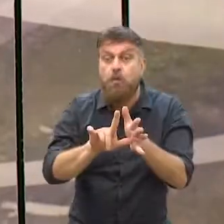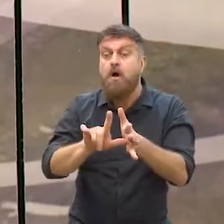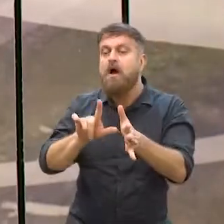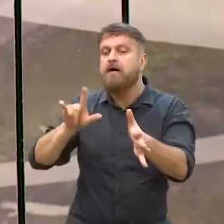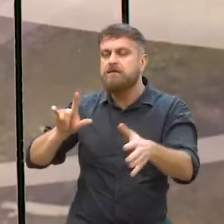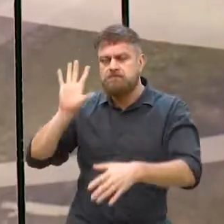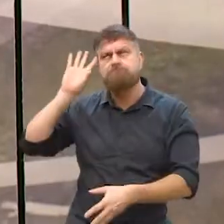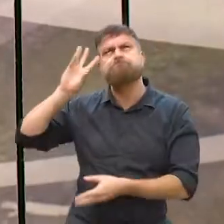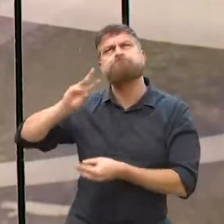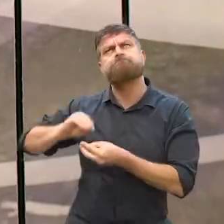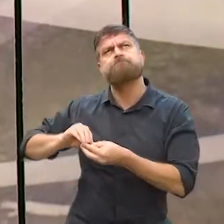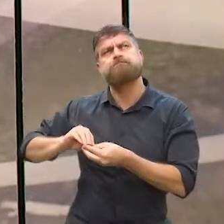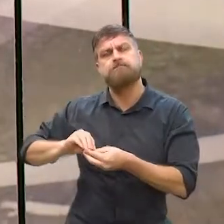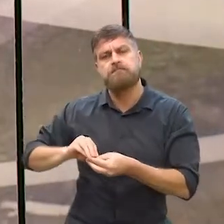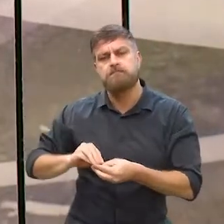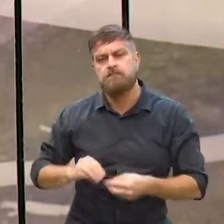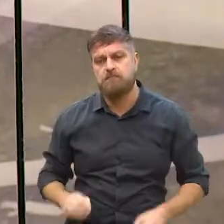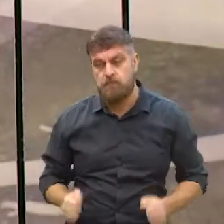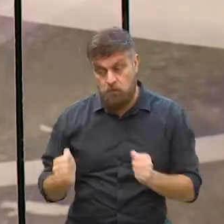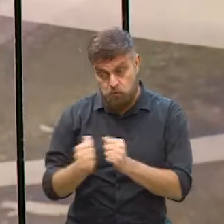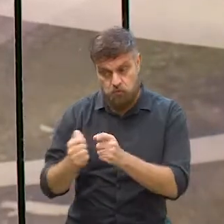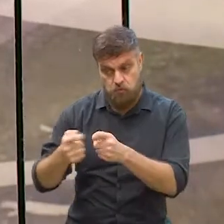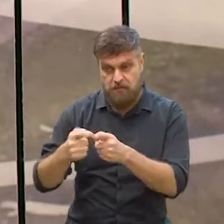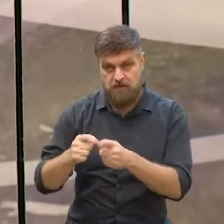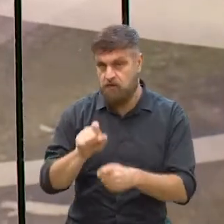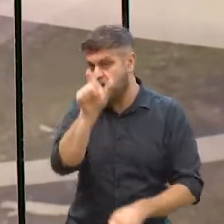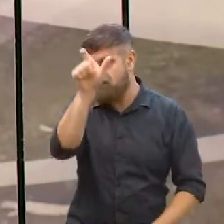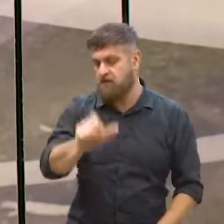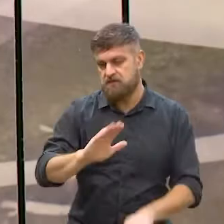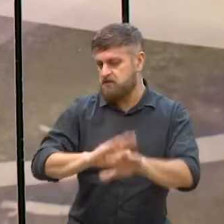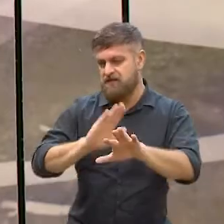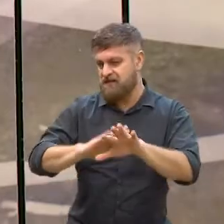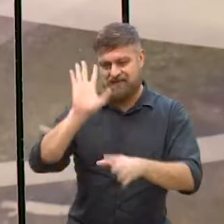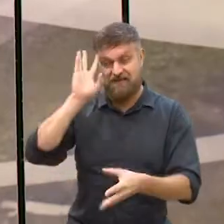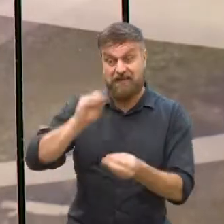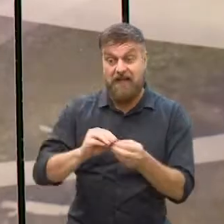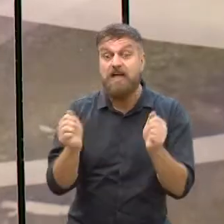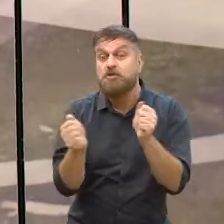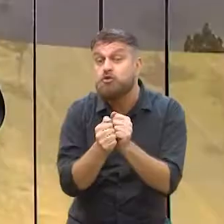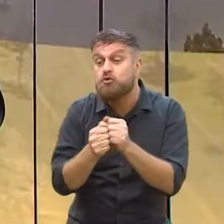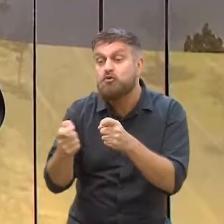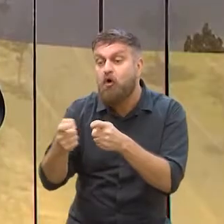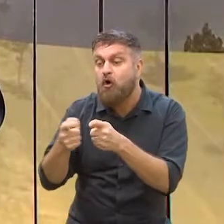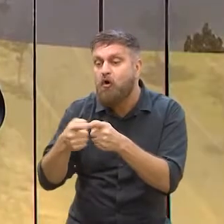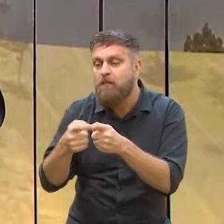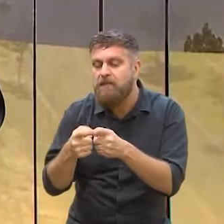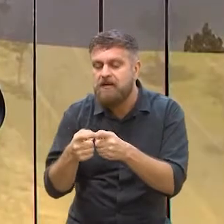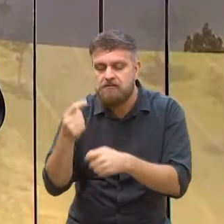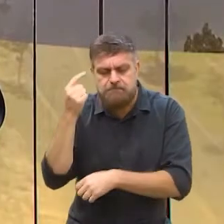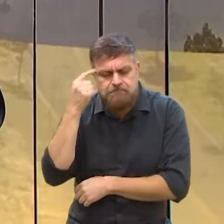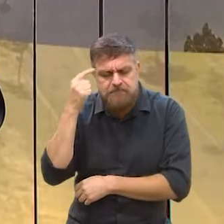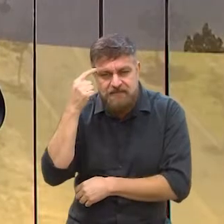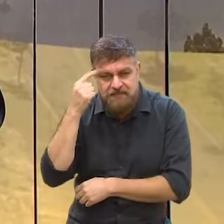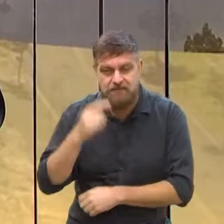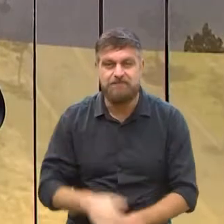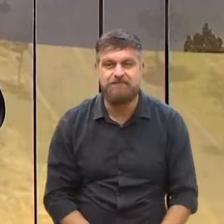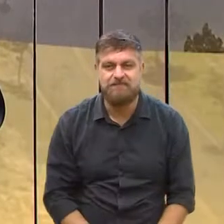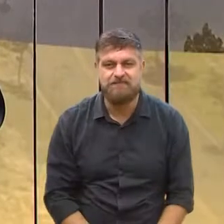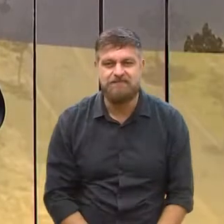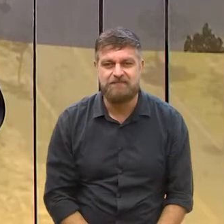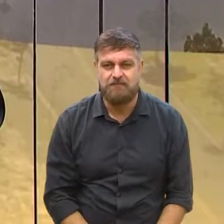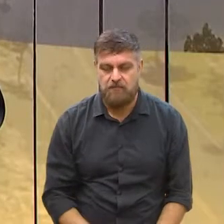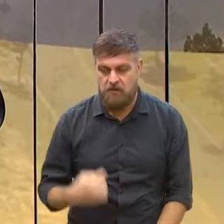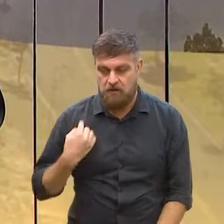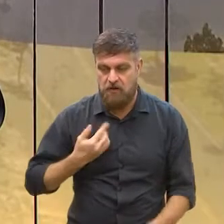de decidir com o médico, não é você que decide, é você com o médico, para saber. É interessante. E nós estamos assim